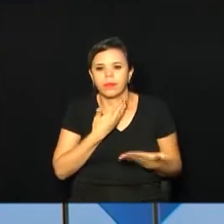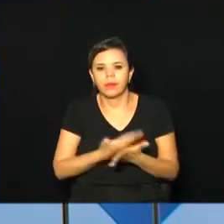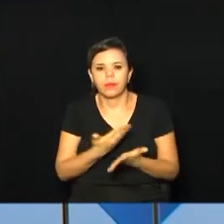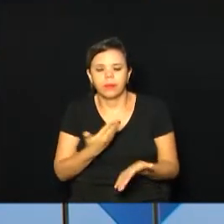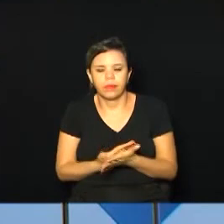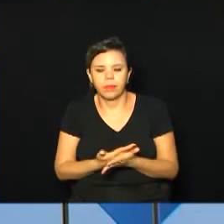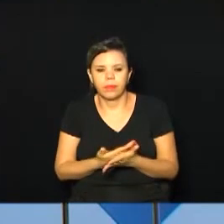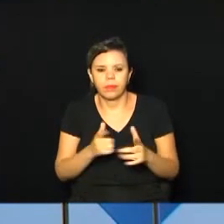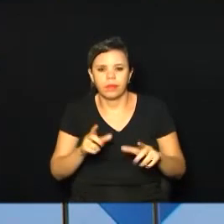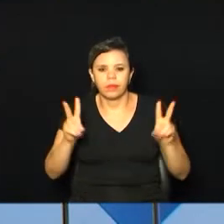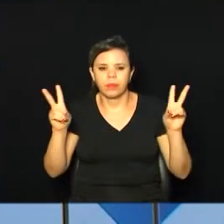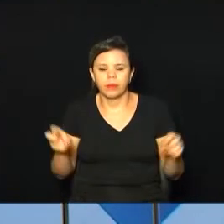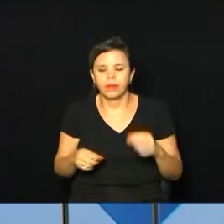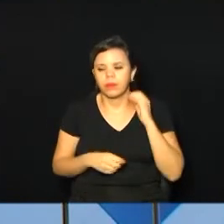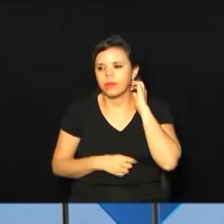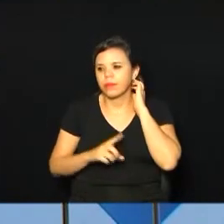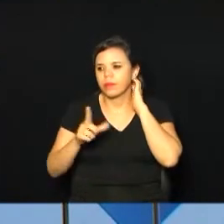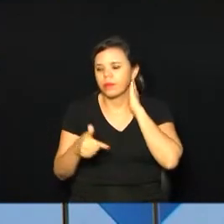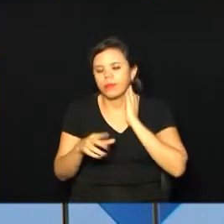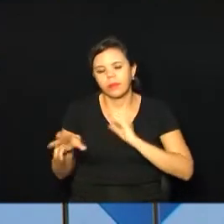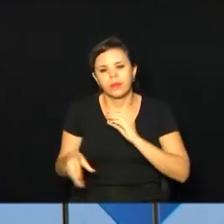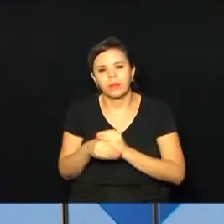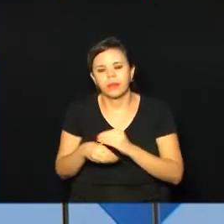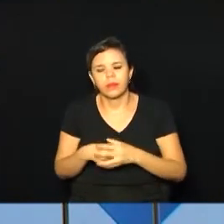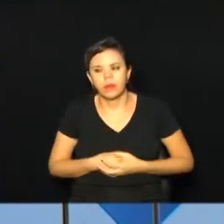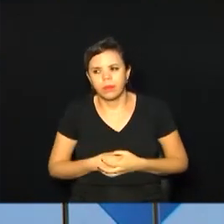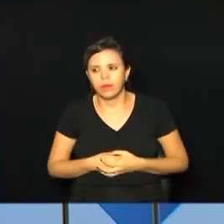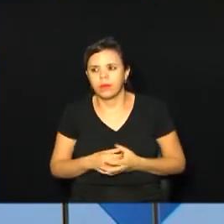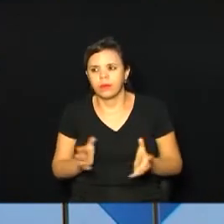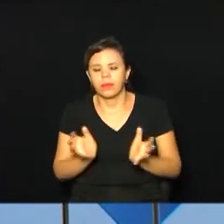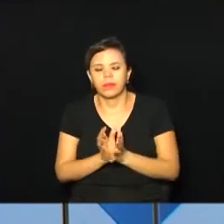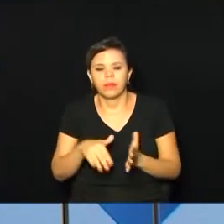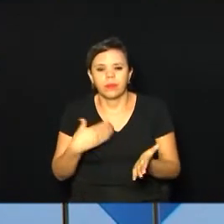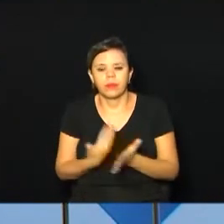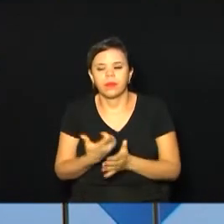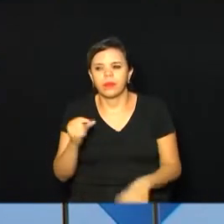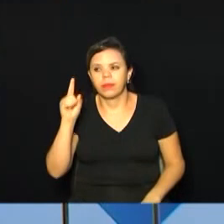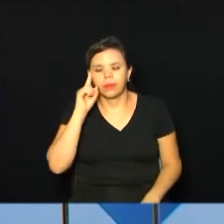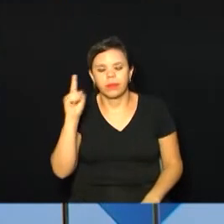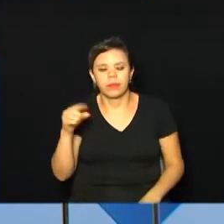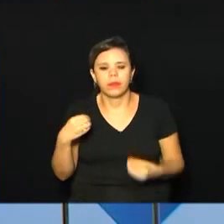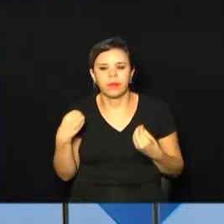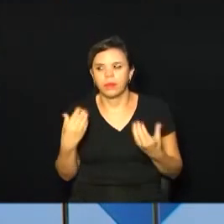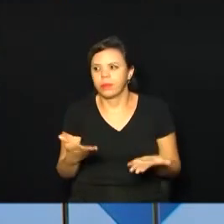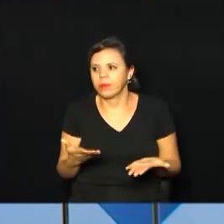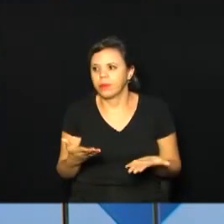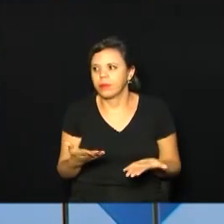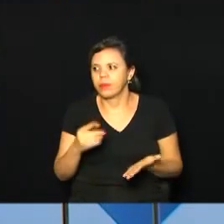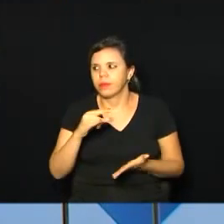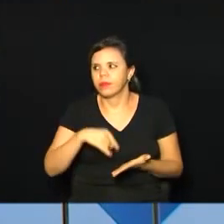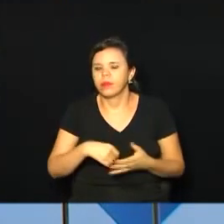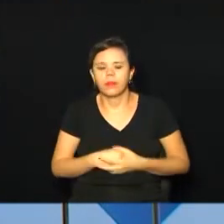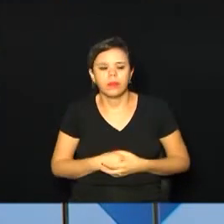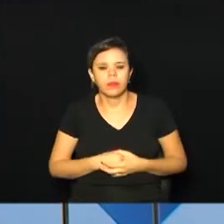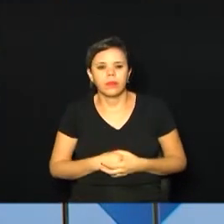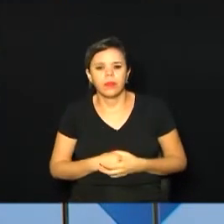daquele determinado tema. E após a conclusão, a comissão tem até 10 dias para entregar esse relatório.